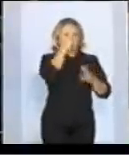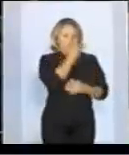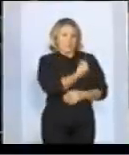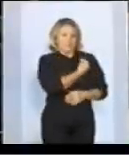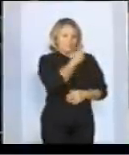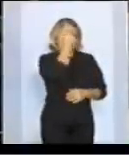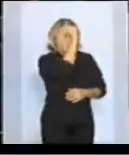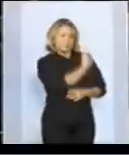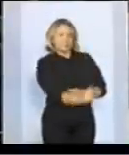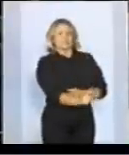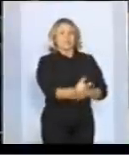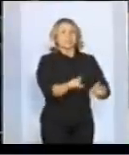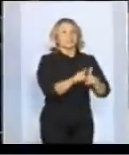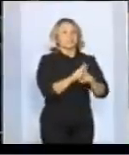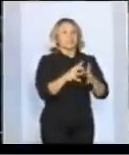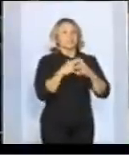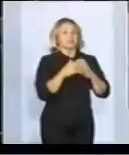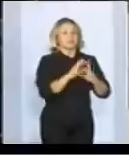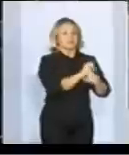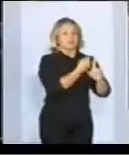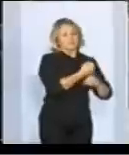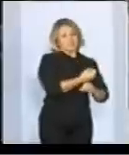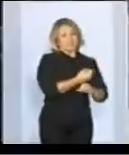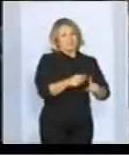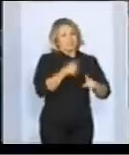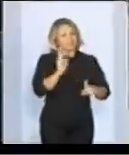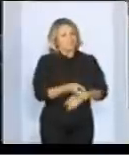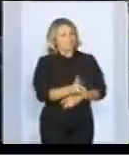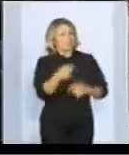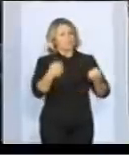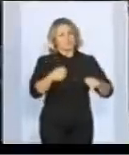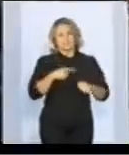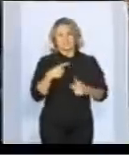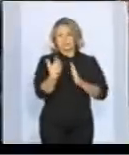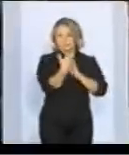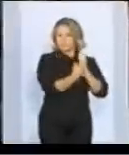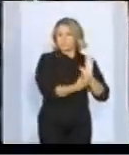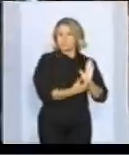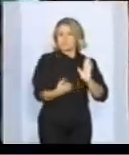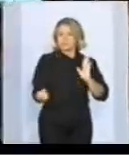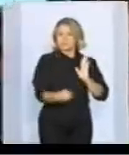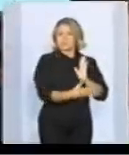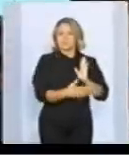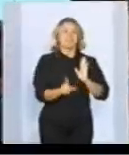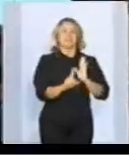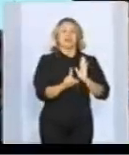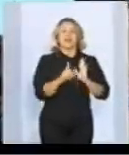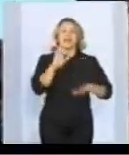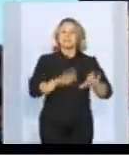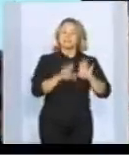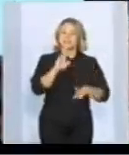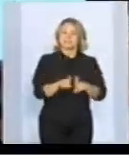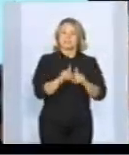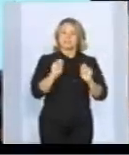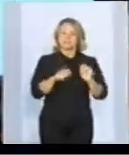final, prejudicar a sociedade. Mas não é sempre que eu preciso ter uma regulação. E, às vezes, o instrumento mais adequado é o instrumento da